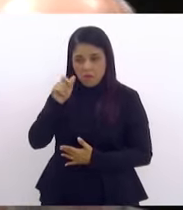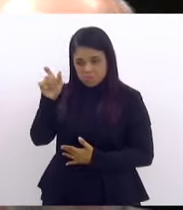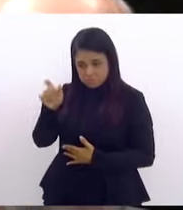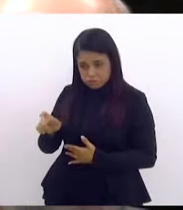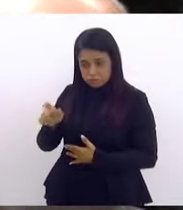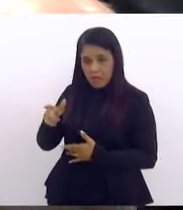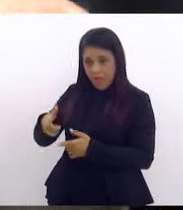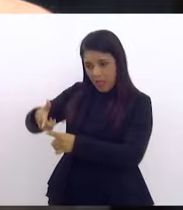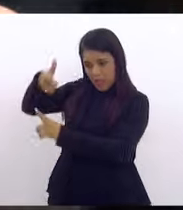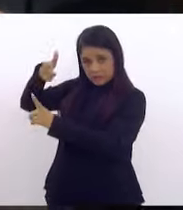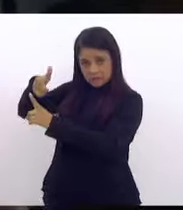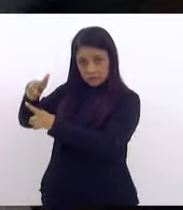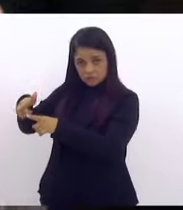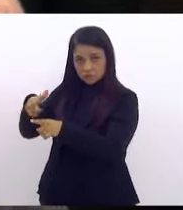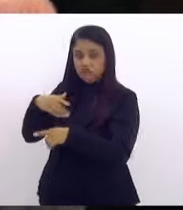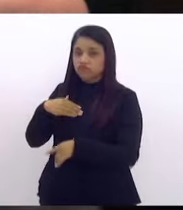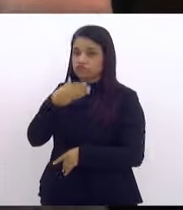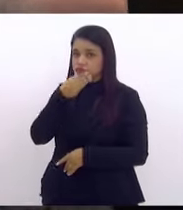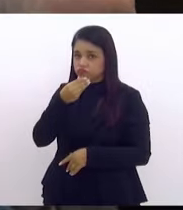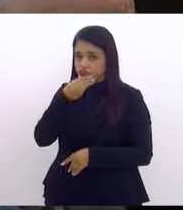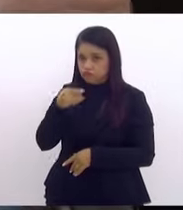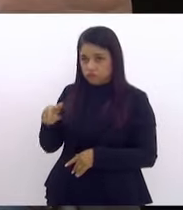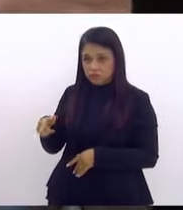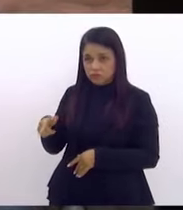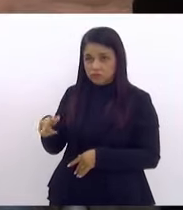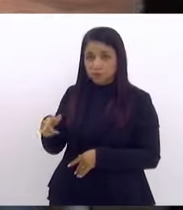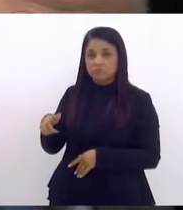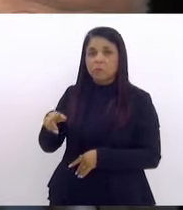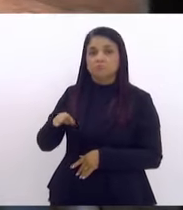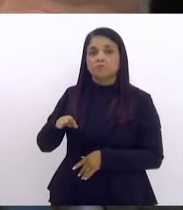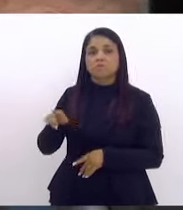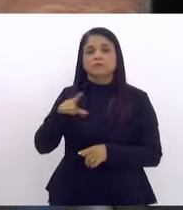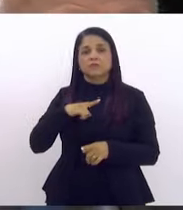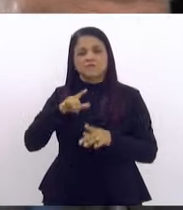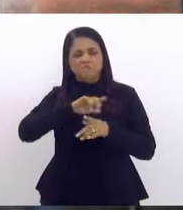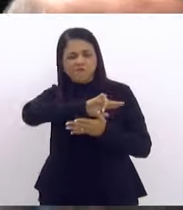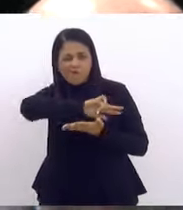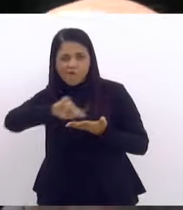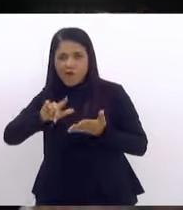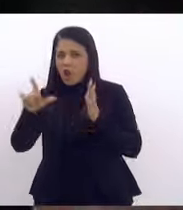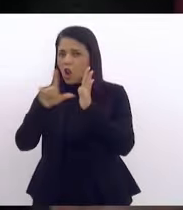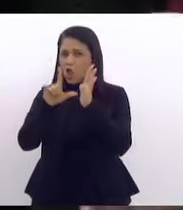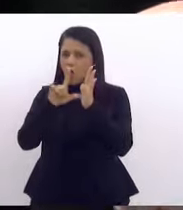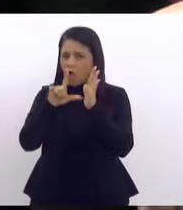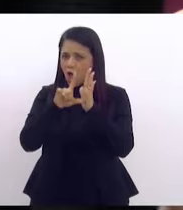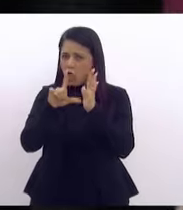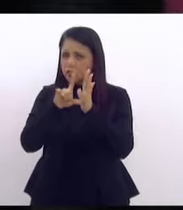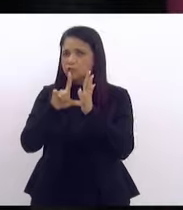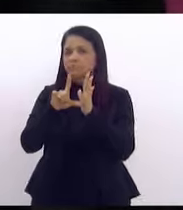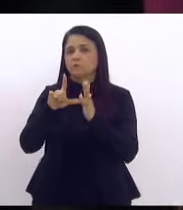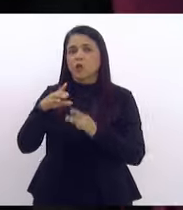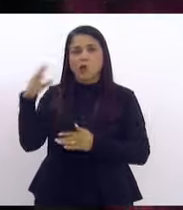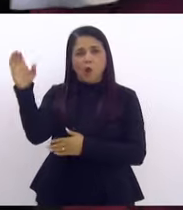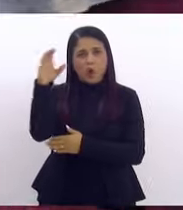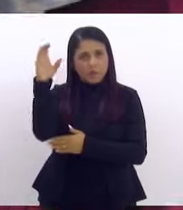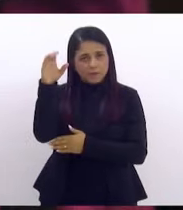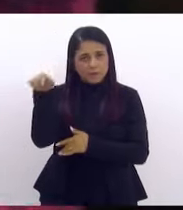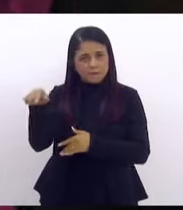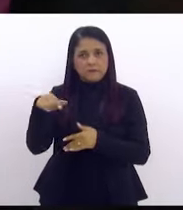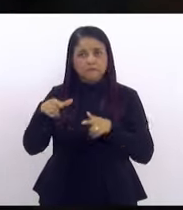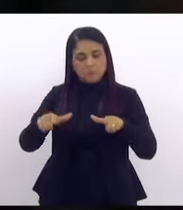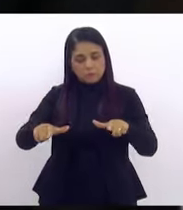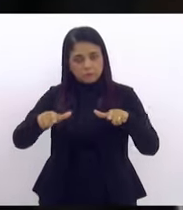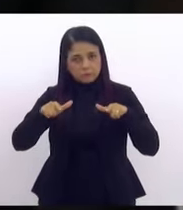por assaltantes na Avenida Nossa Senhora de Copacabana. O senhor Bestimol tem diversas lojas em Copacabana, é um grande comerciante. Queria dar essa moção de